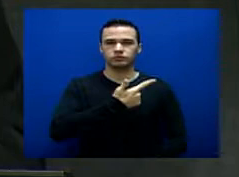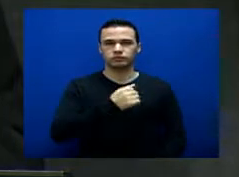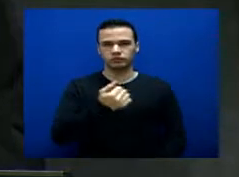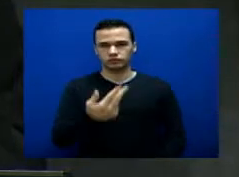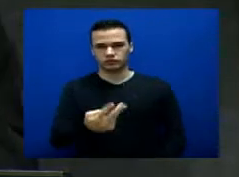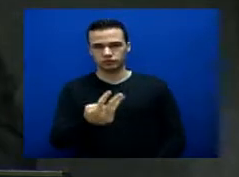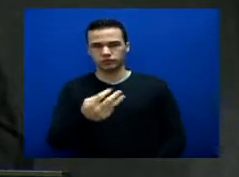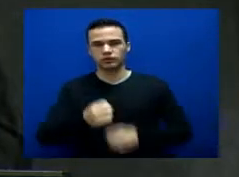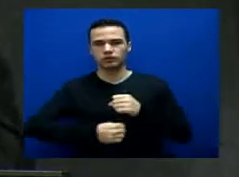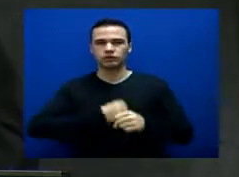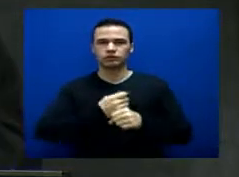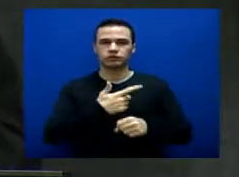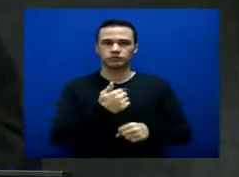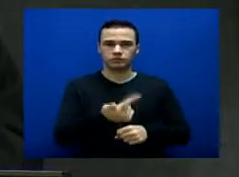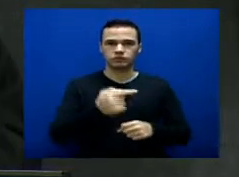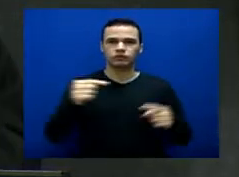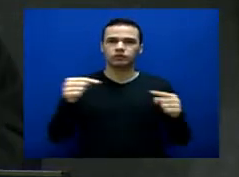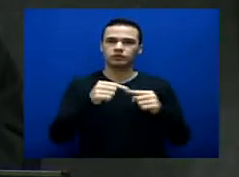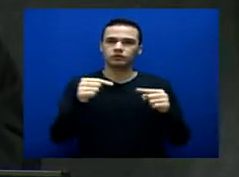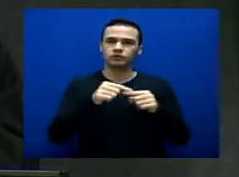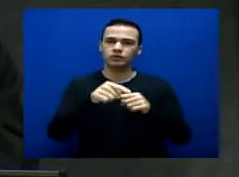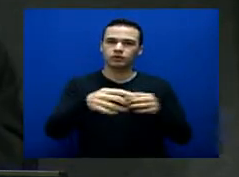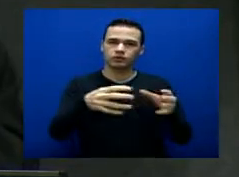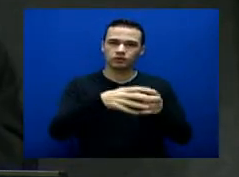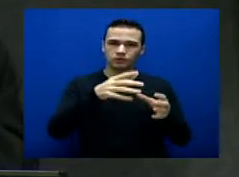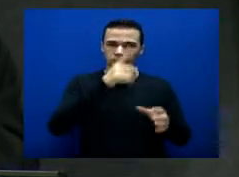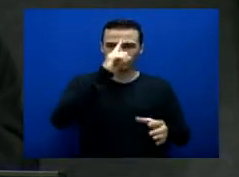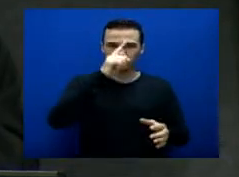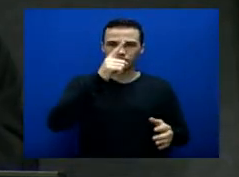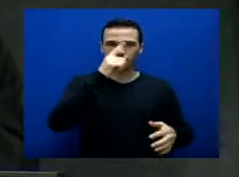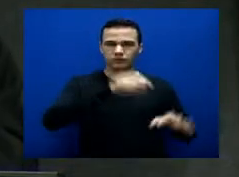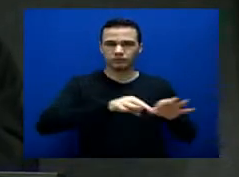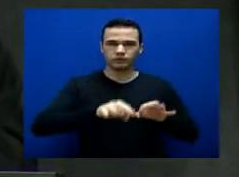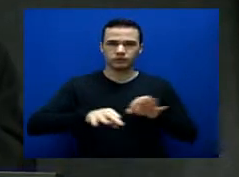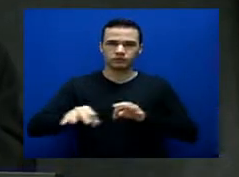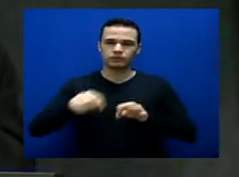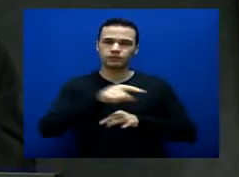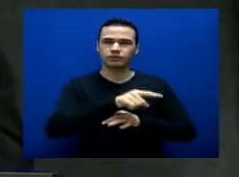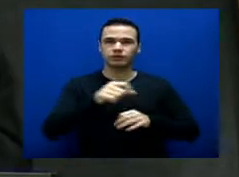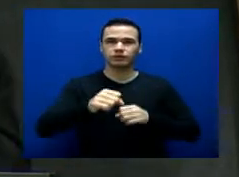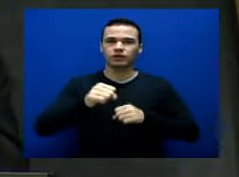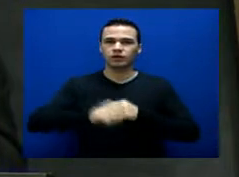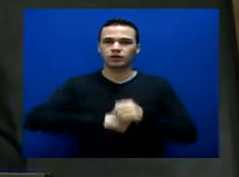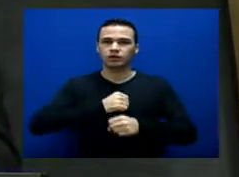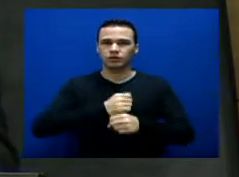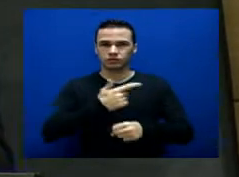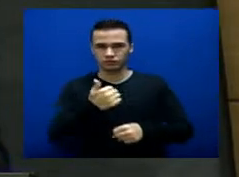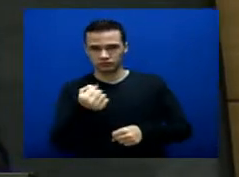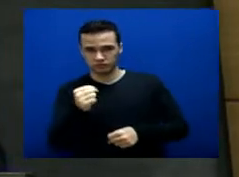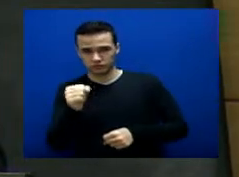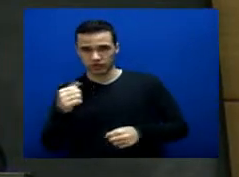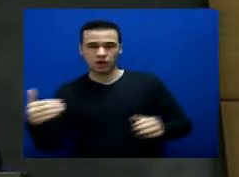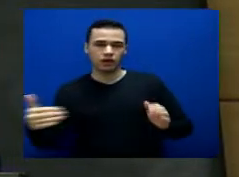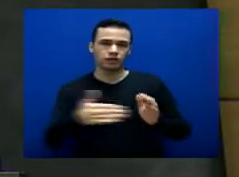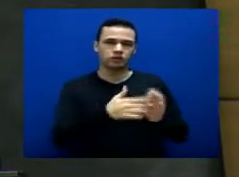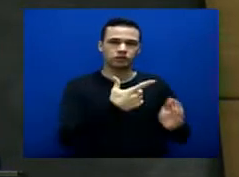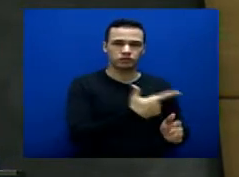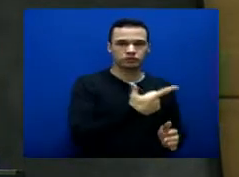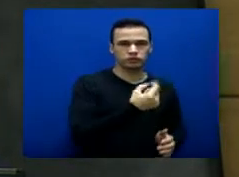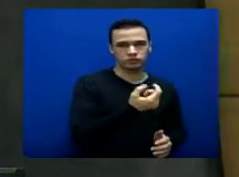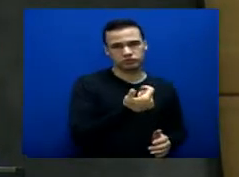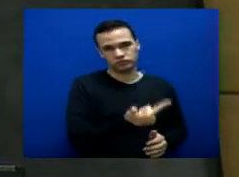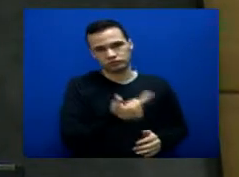de 2017 estabelece o plano plurianual do município para o quadriênio 2018-2021, define as